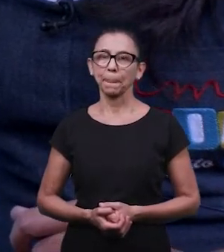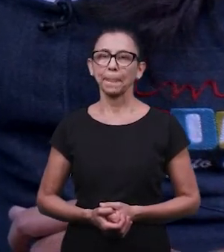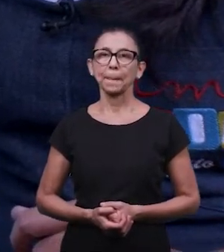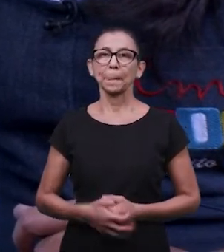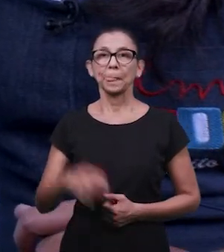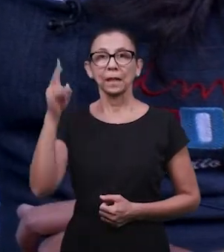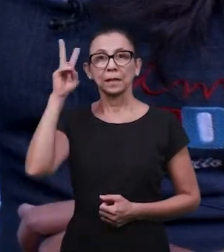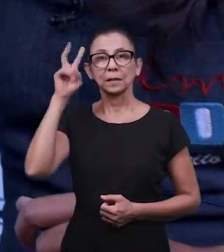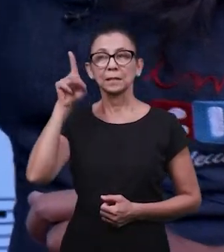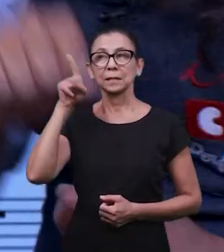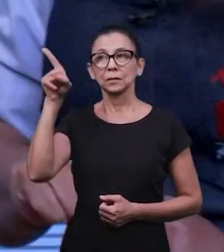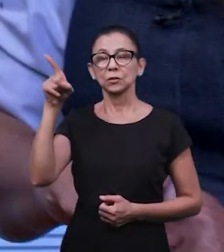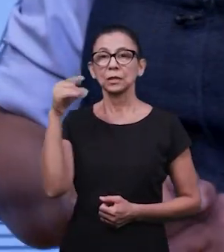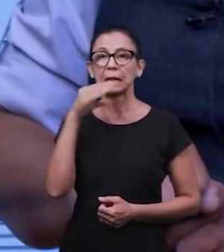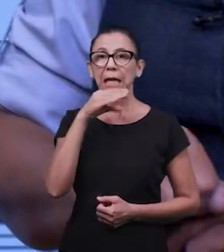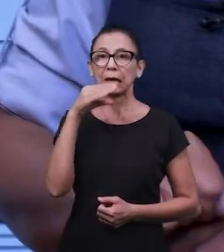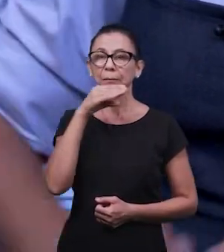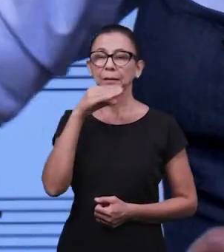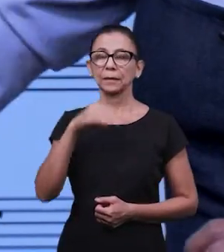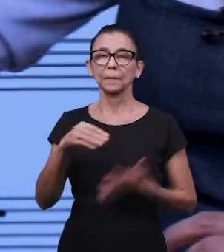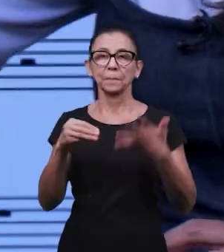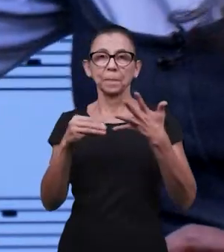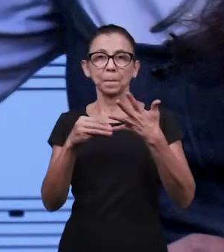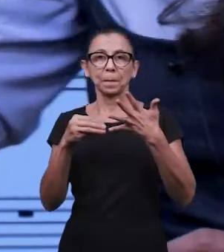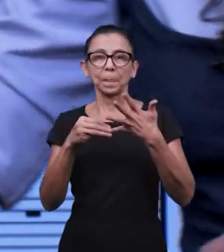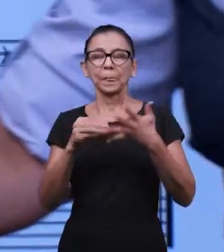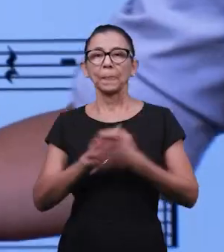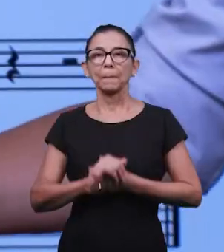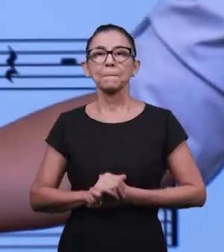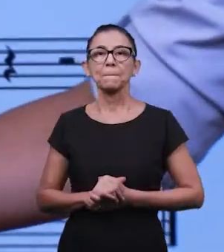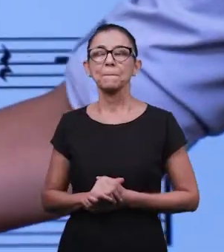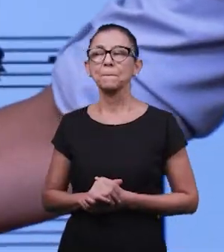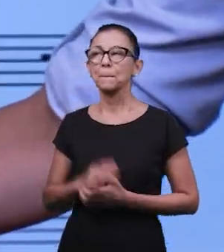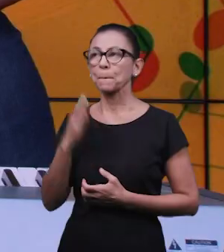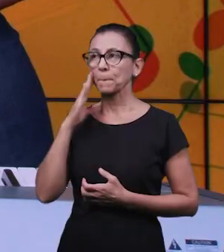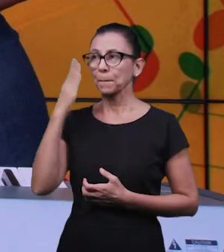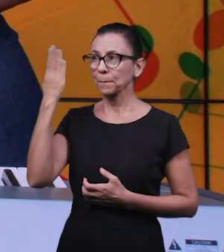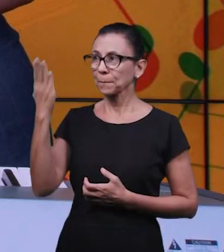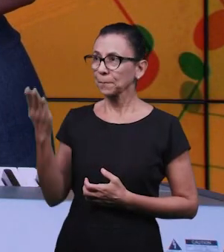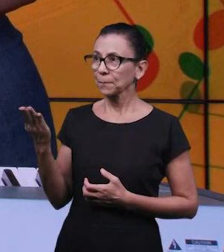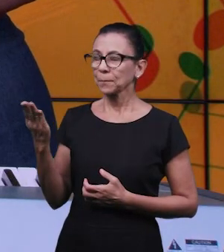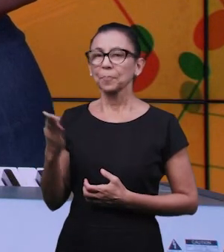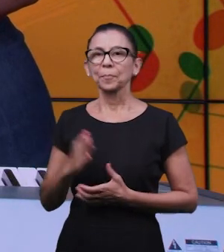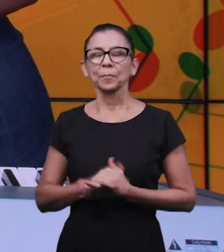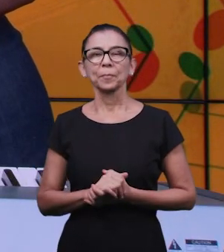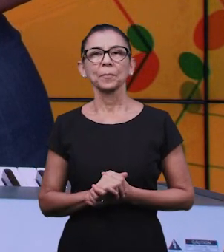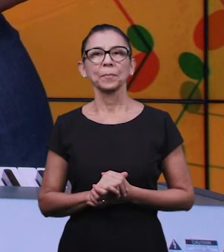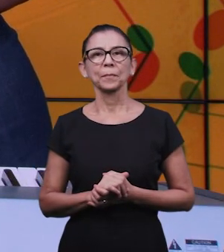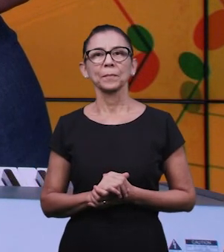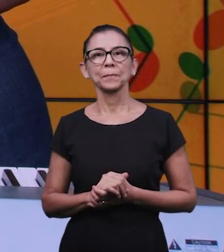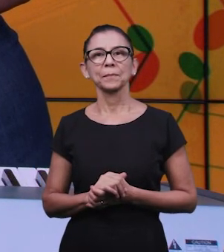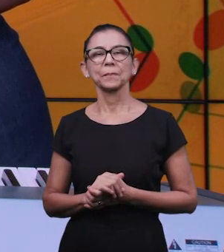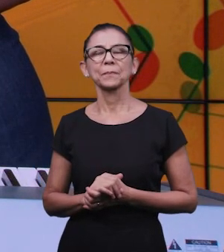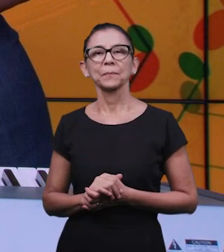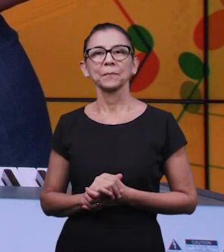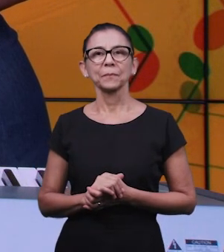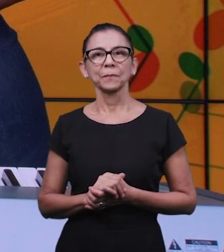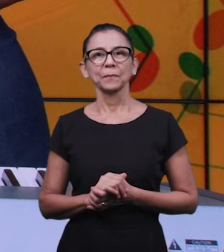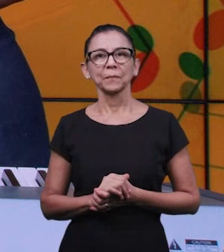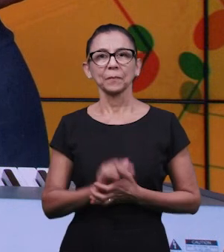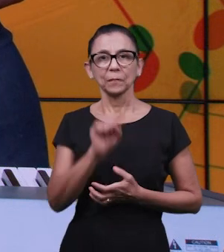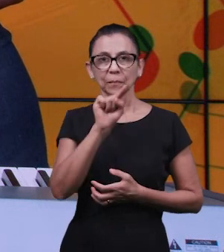é a pausa de semínima, tem também em alguns outros compassos. Nós temos o carrinho de